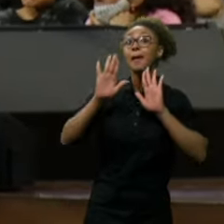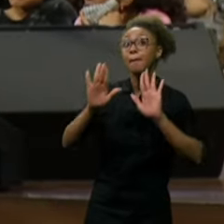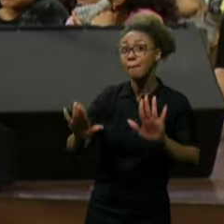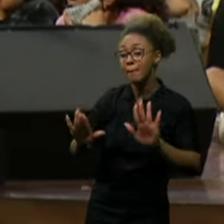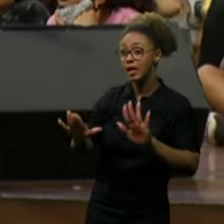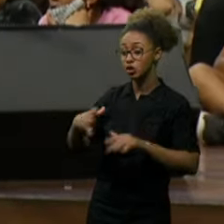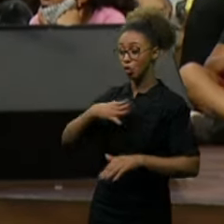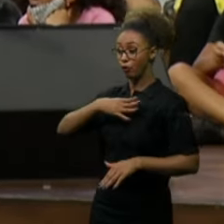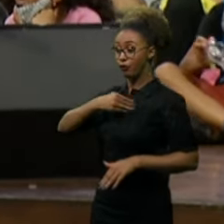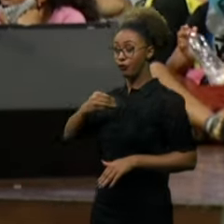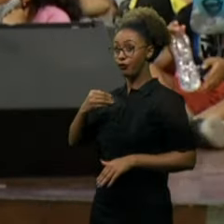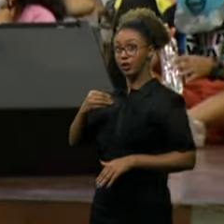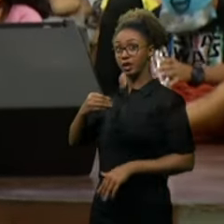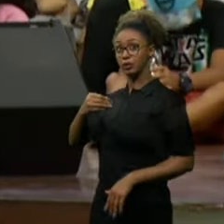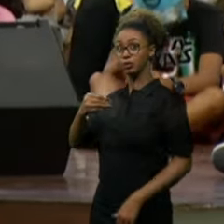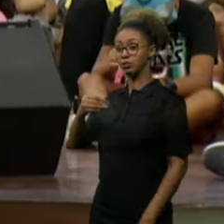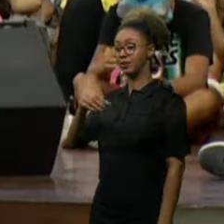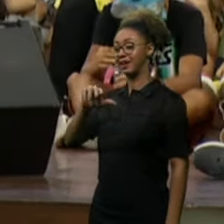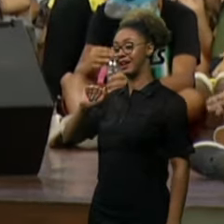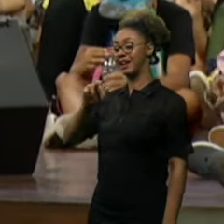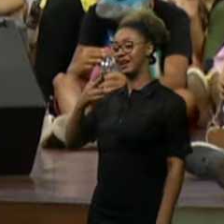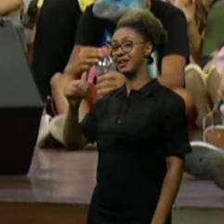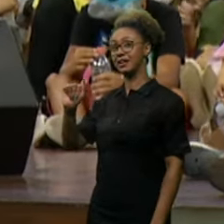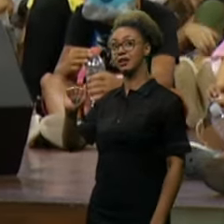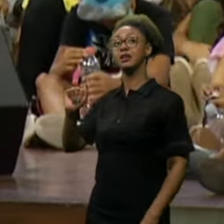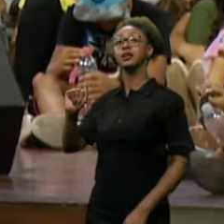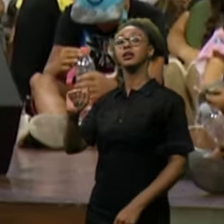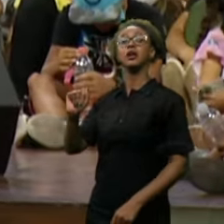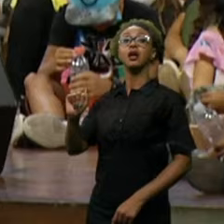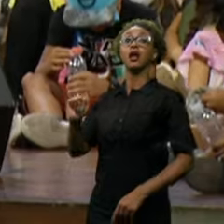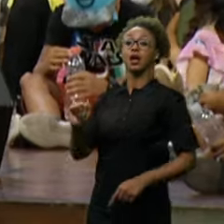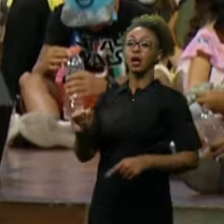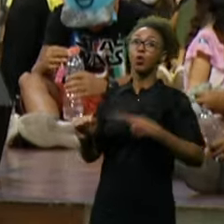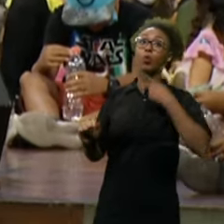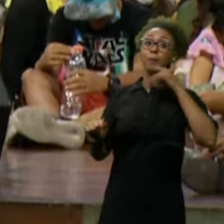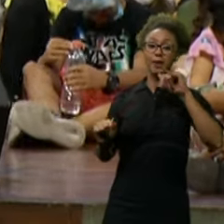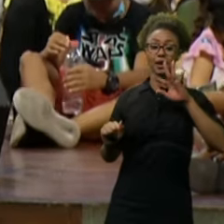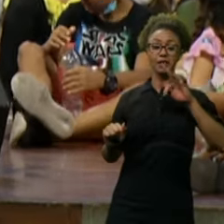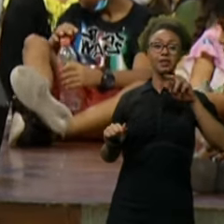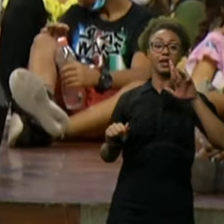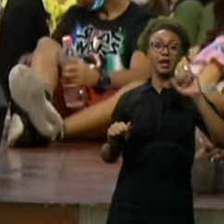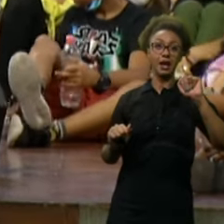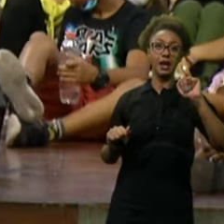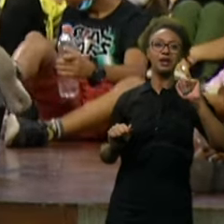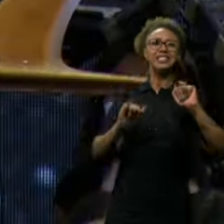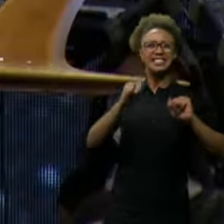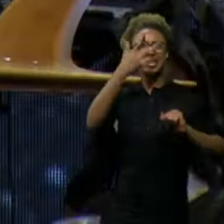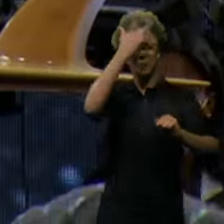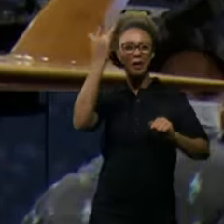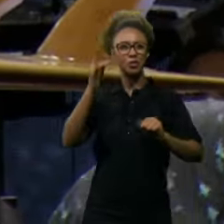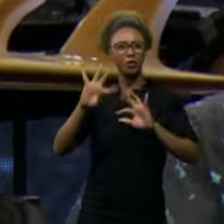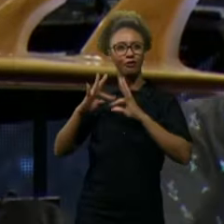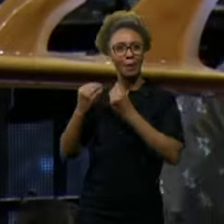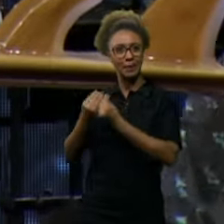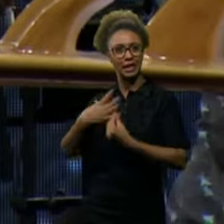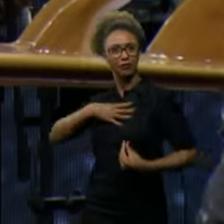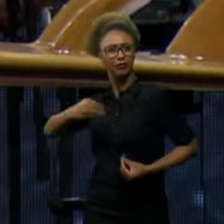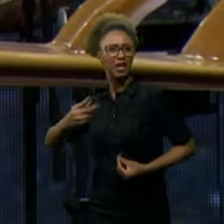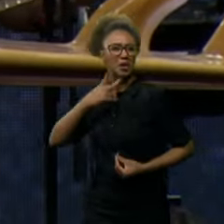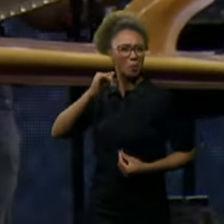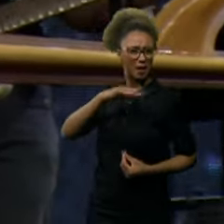de Aran vai mexer tanto com a realidade de ter a e só que já passou aqui pelo luto vai entender o que eu tô falando